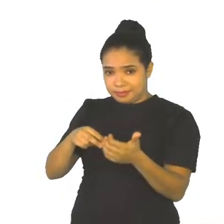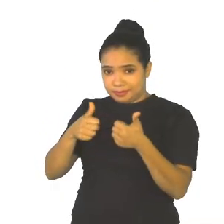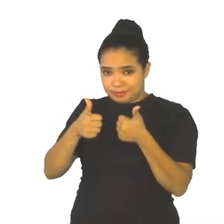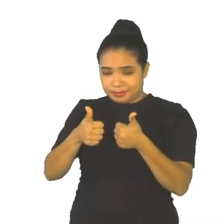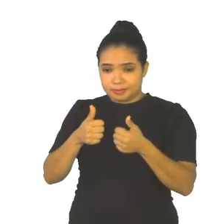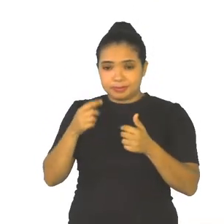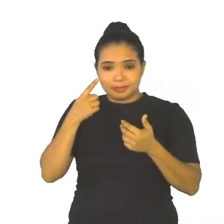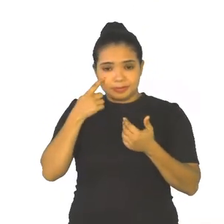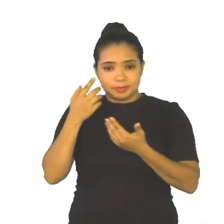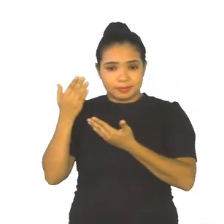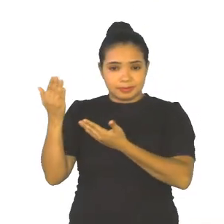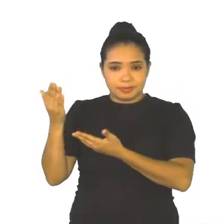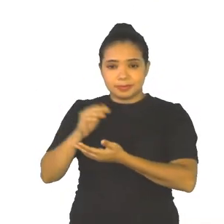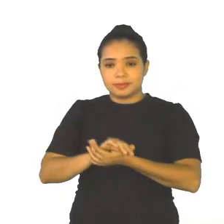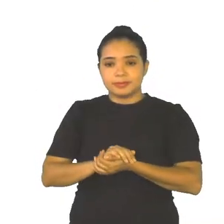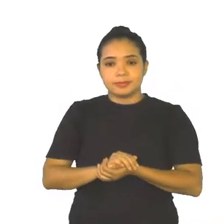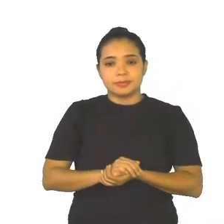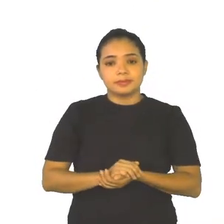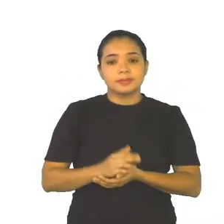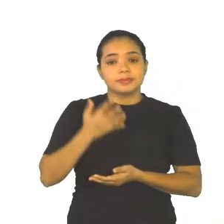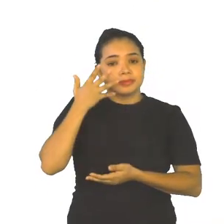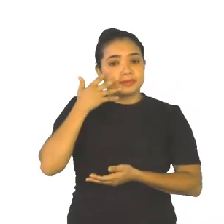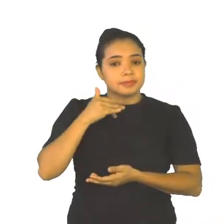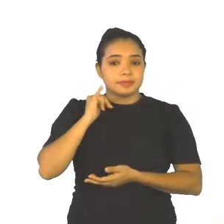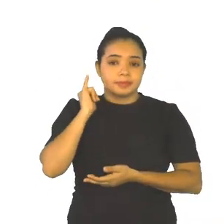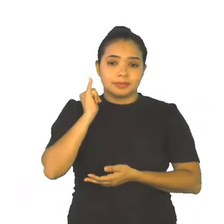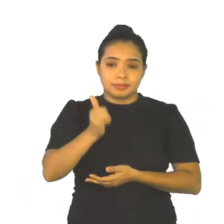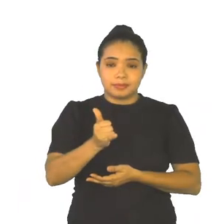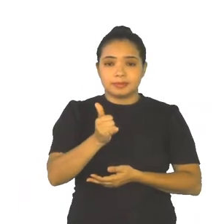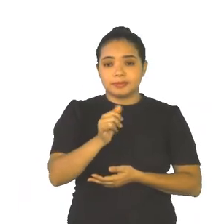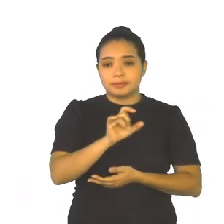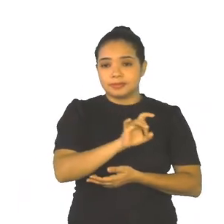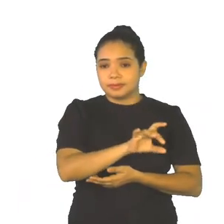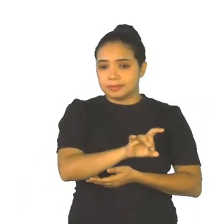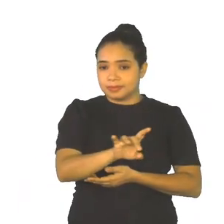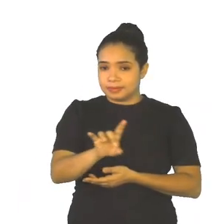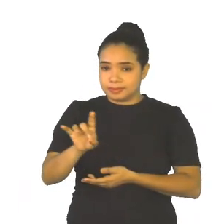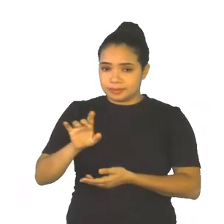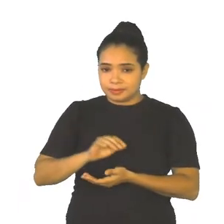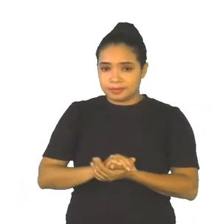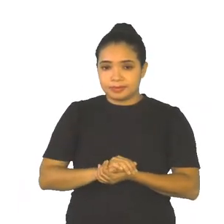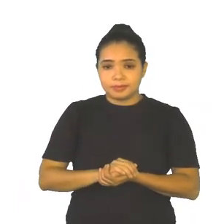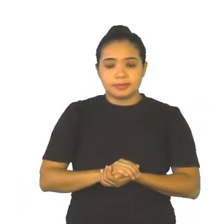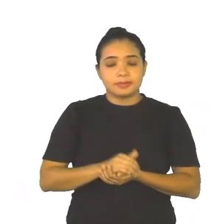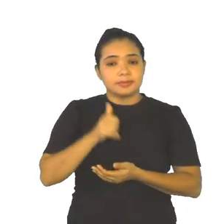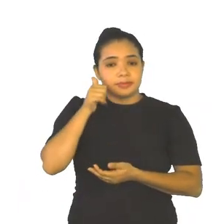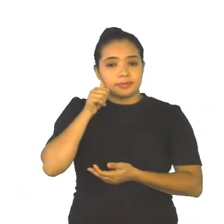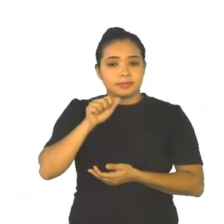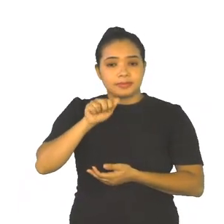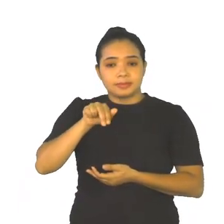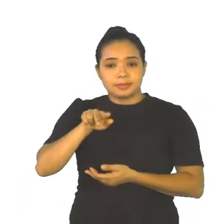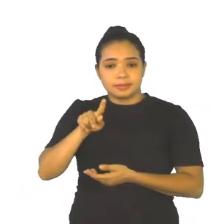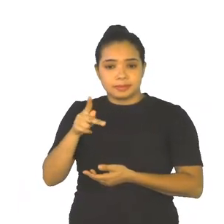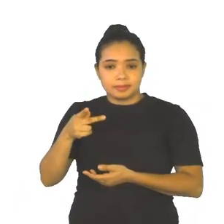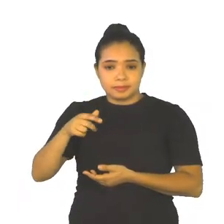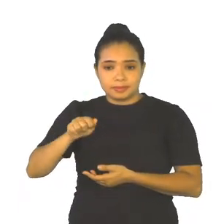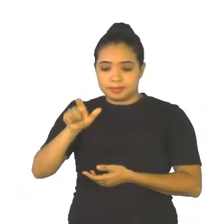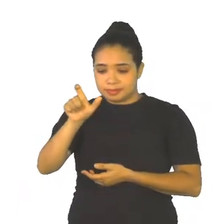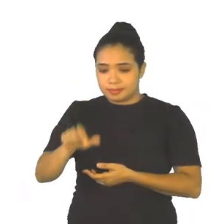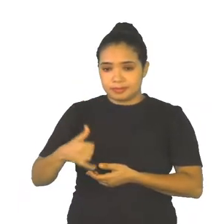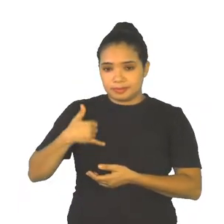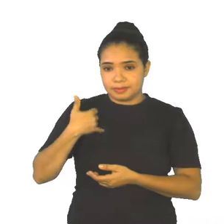do texto da crônica é Criança diz cada uma. Aninha já estava com 2